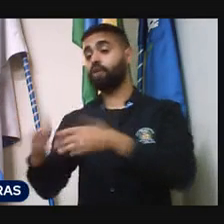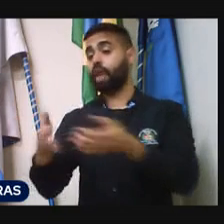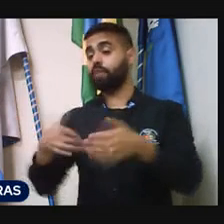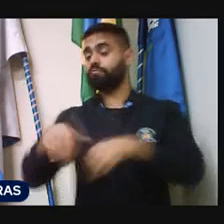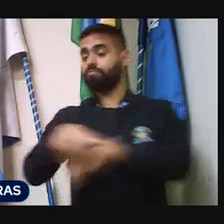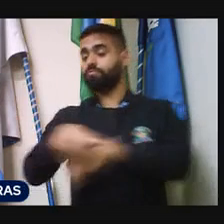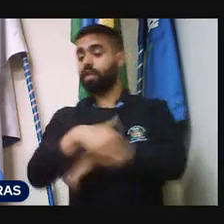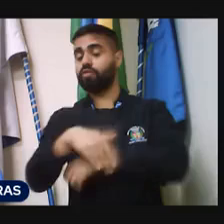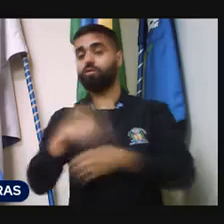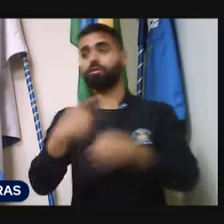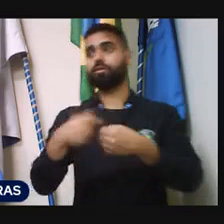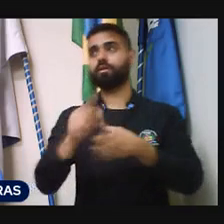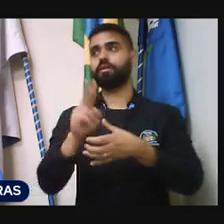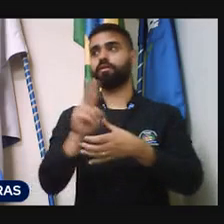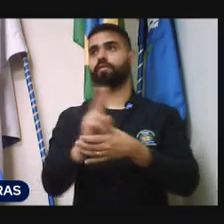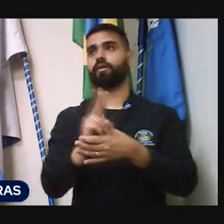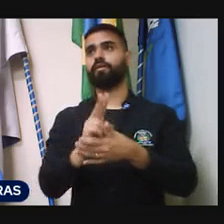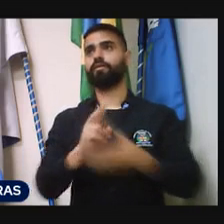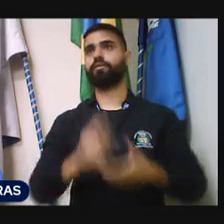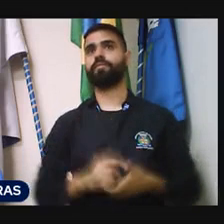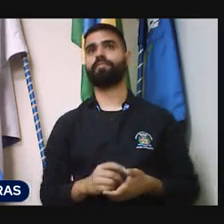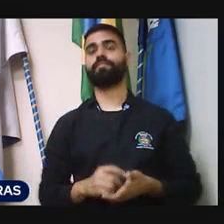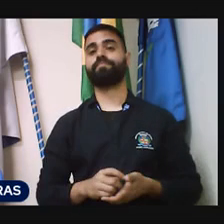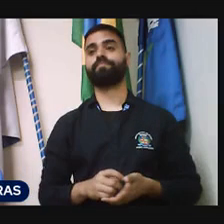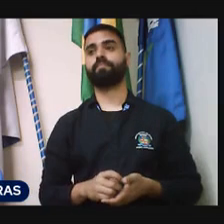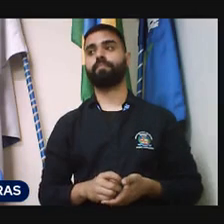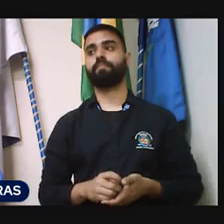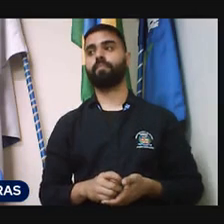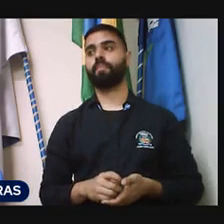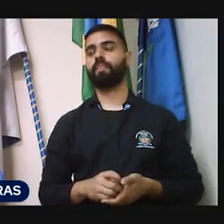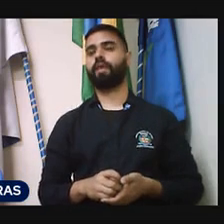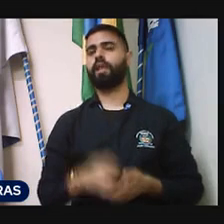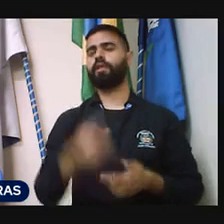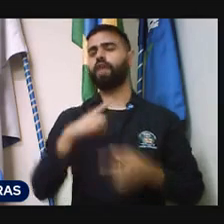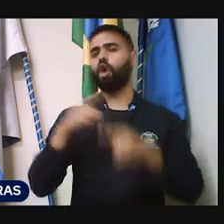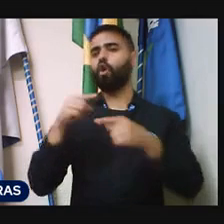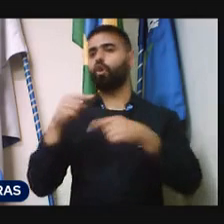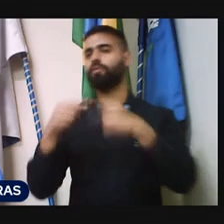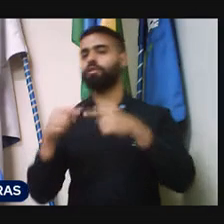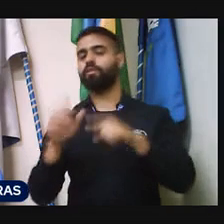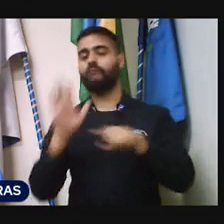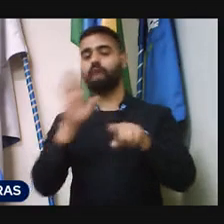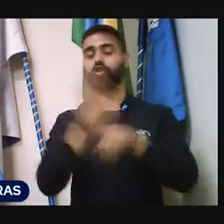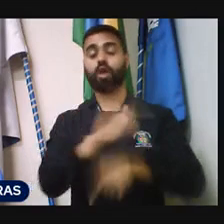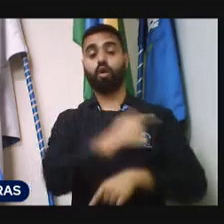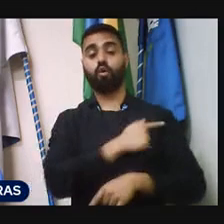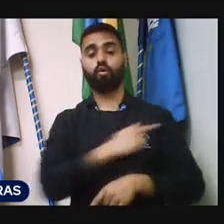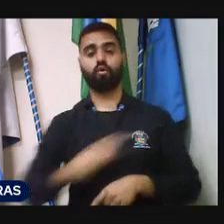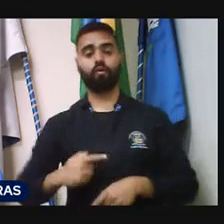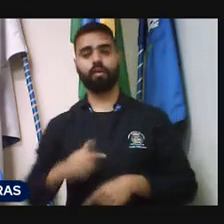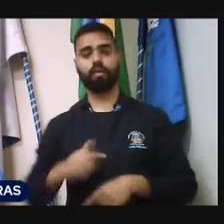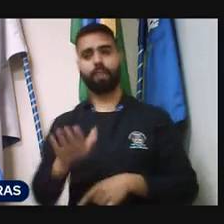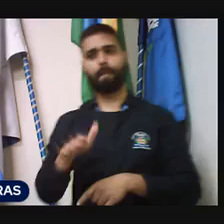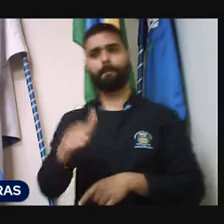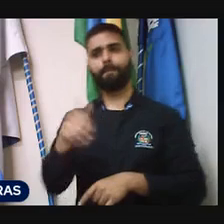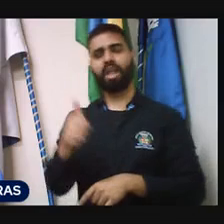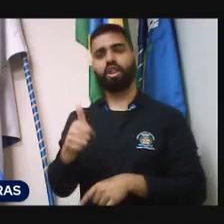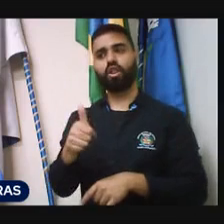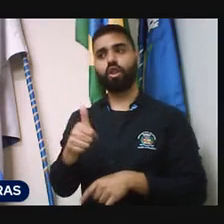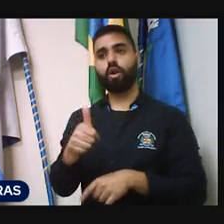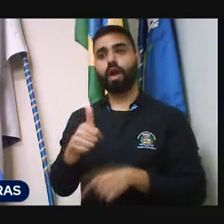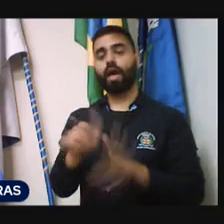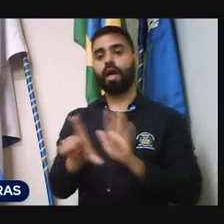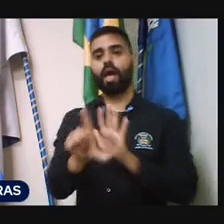públicos do município de Bragança a proposta em tela objetivo atender o governo Municipal para melhor adequar os